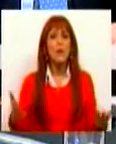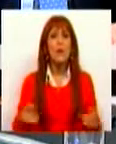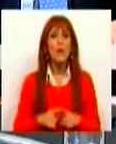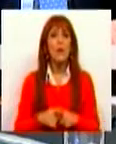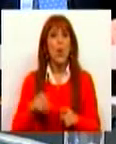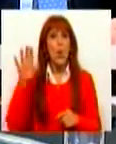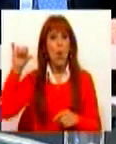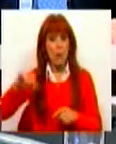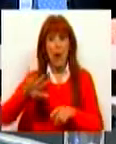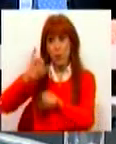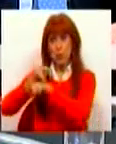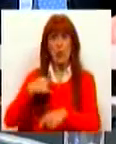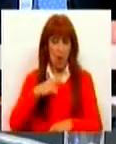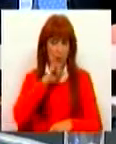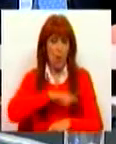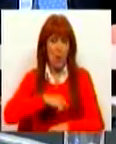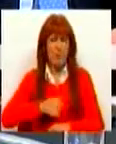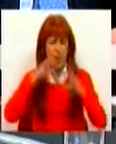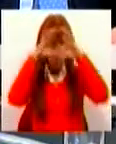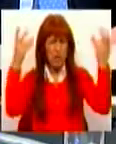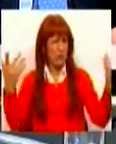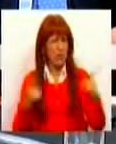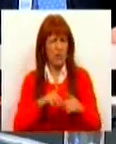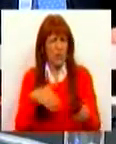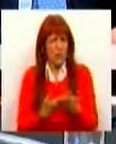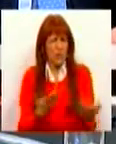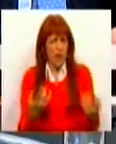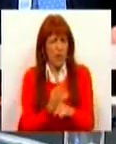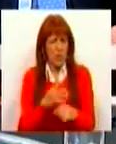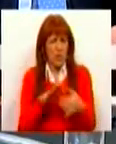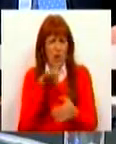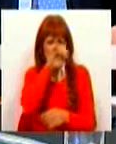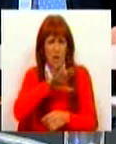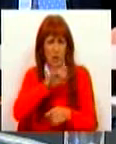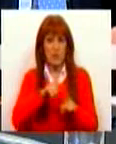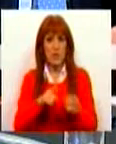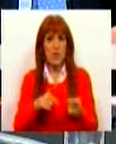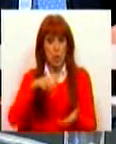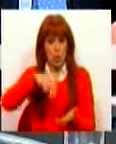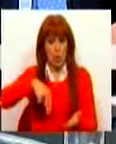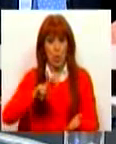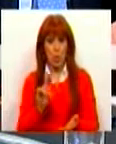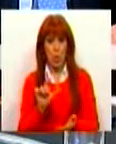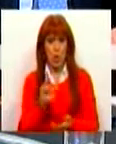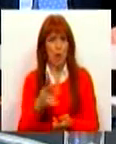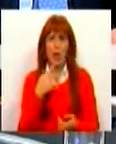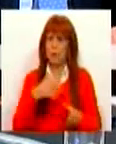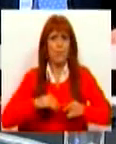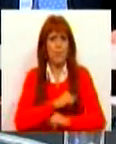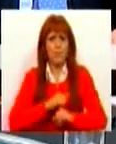Com o mal dos outros podemos nós bem é um conceito sem aplicação em questões ambientais e então no nuclear é